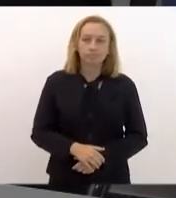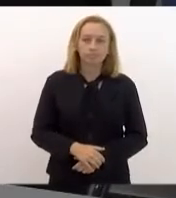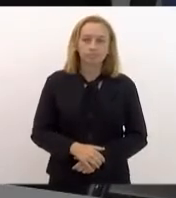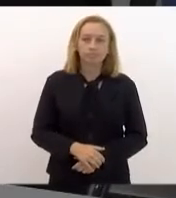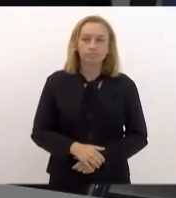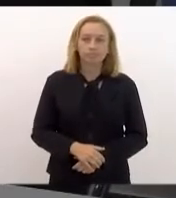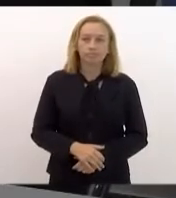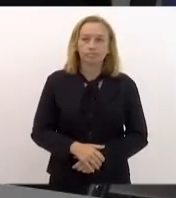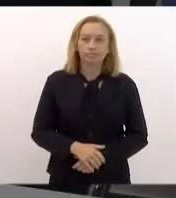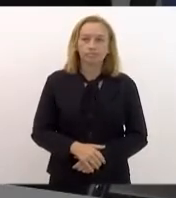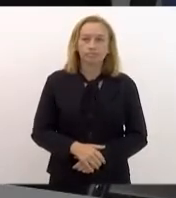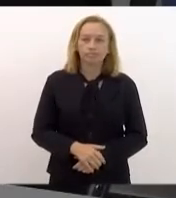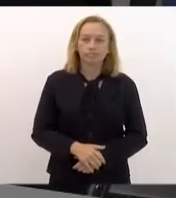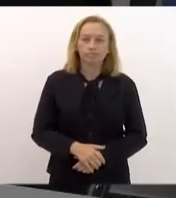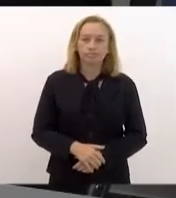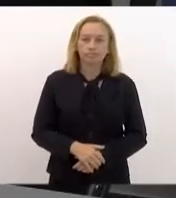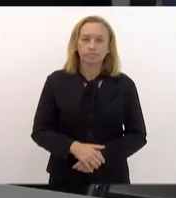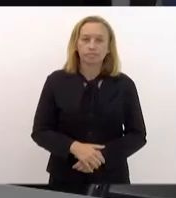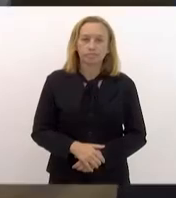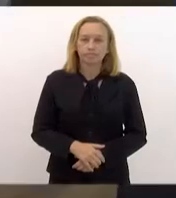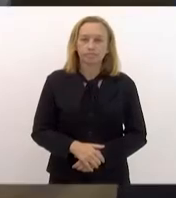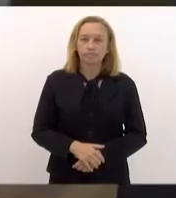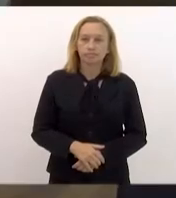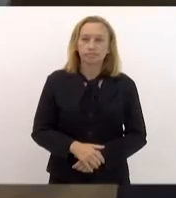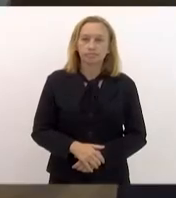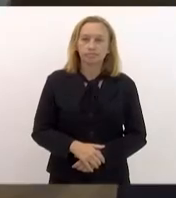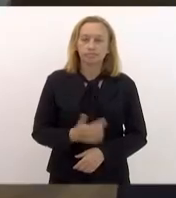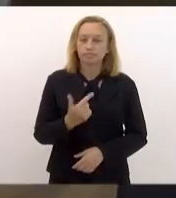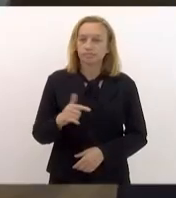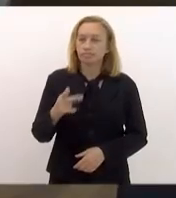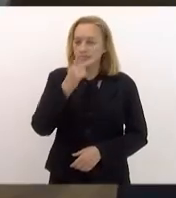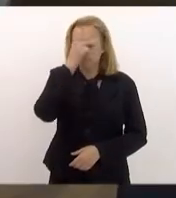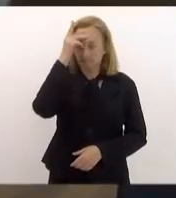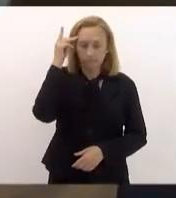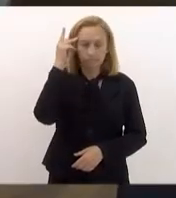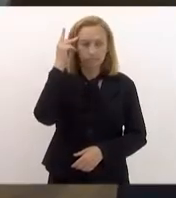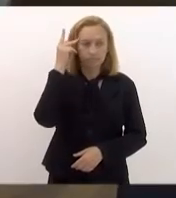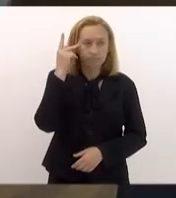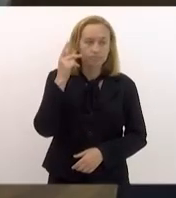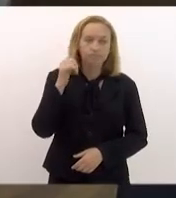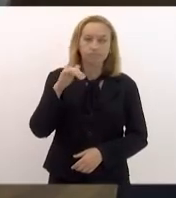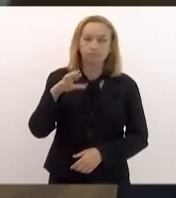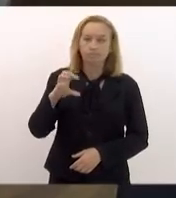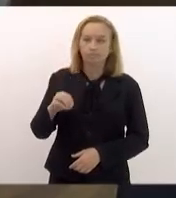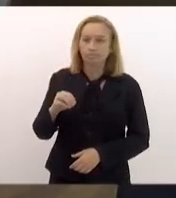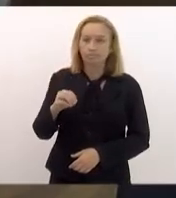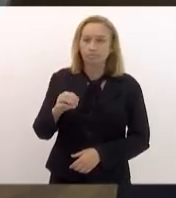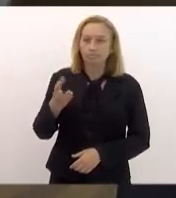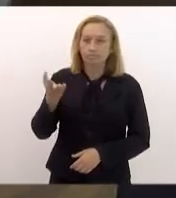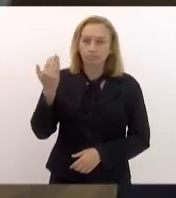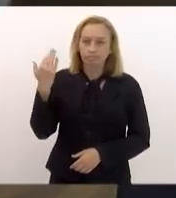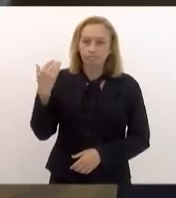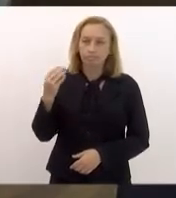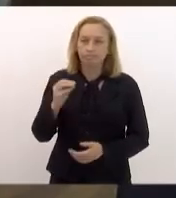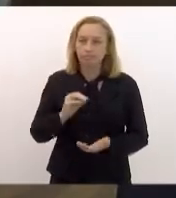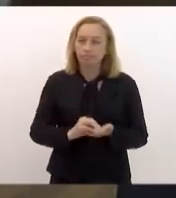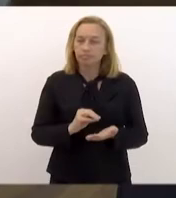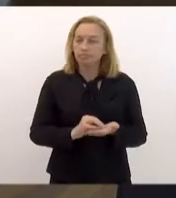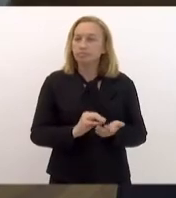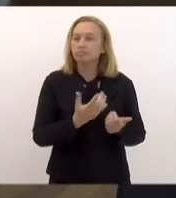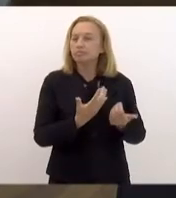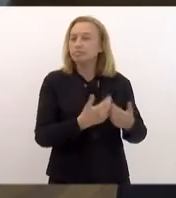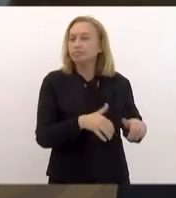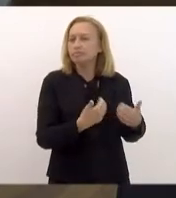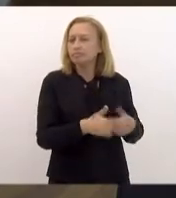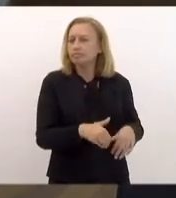gente. Se nós não tivermos, quer dizer, pessoas, como não tinha na época do Arco, como, enfim, falta em Petrópolis, quer dizer,